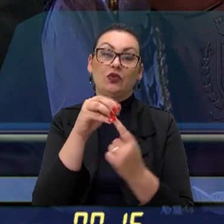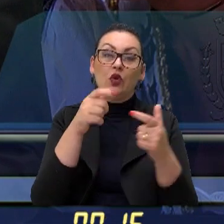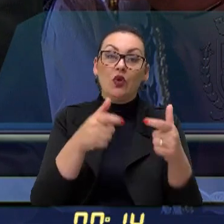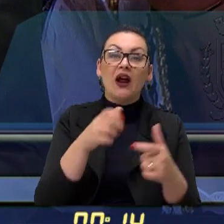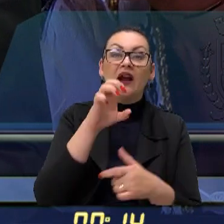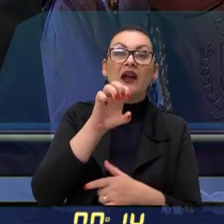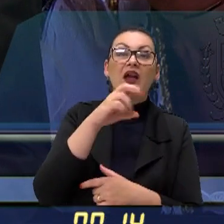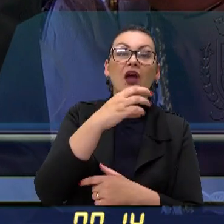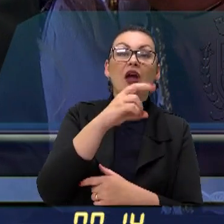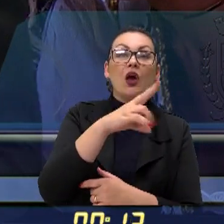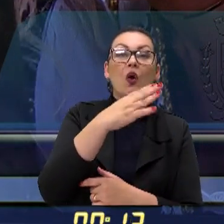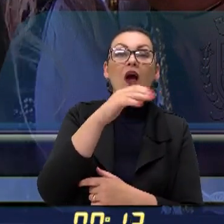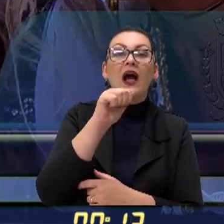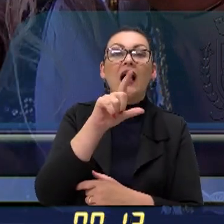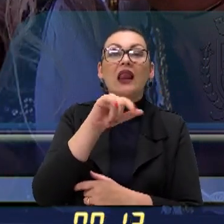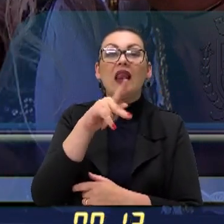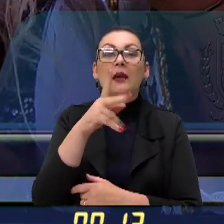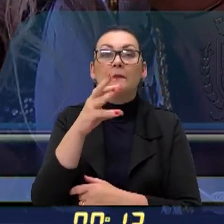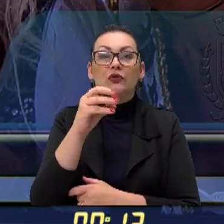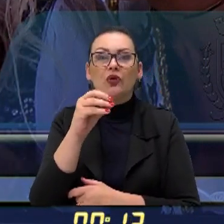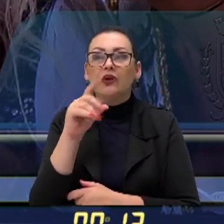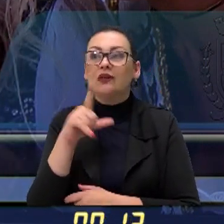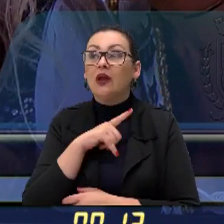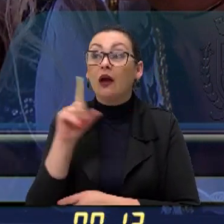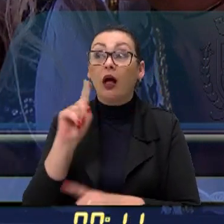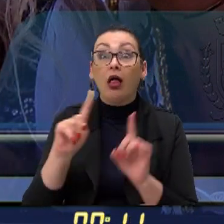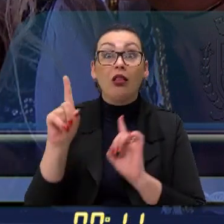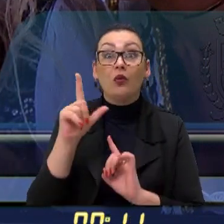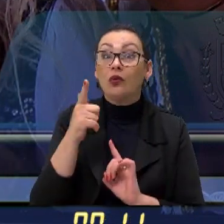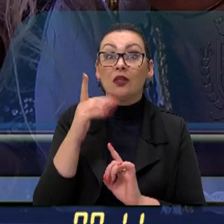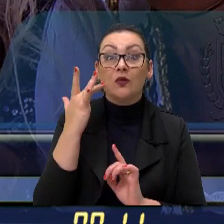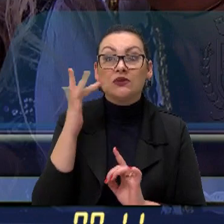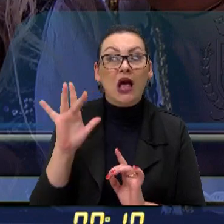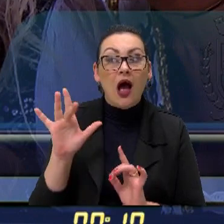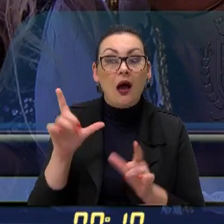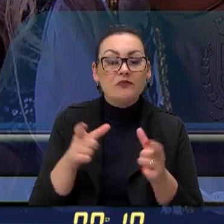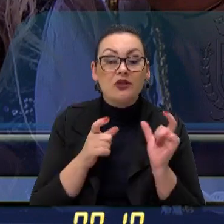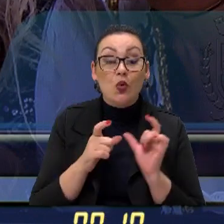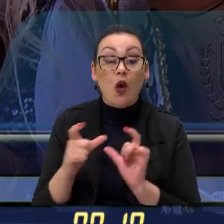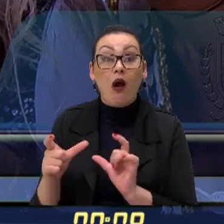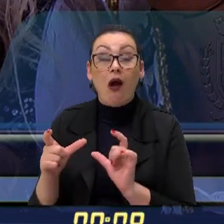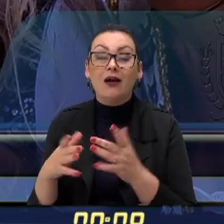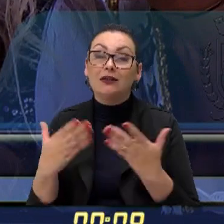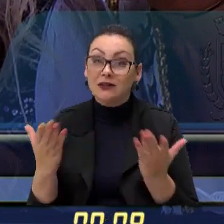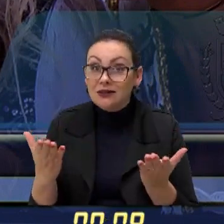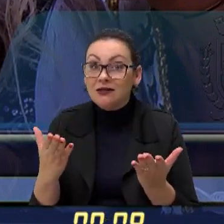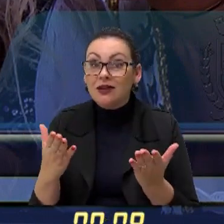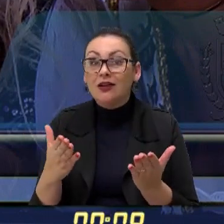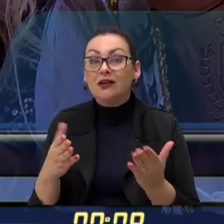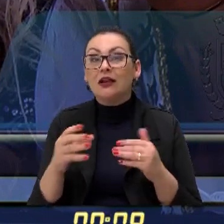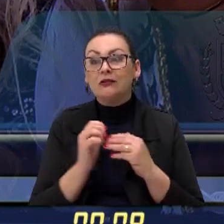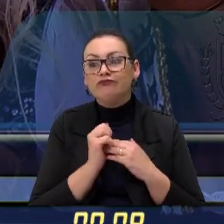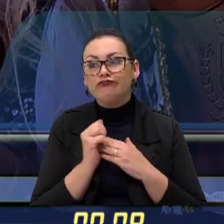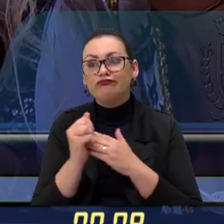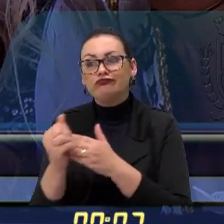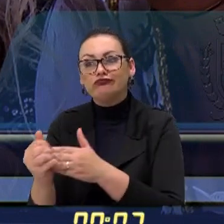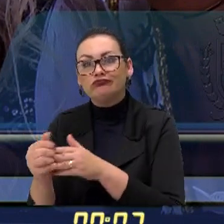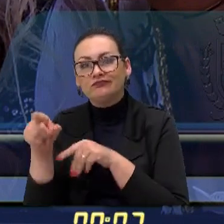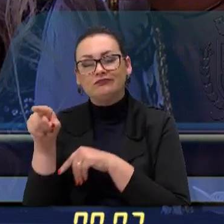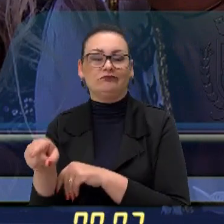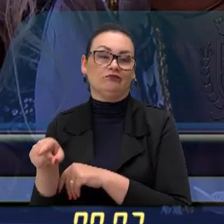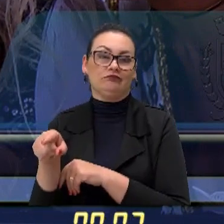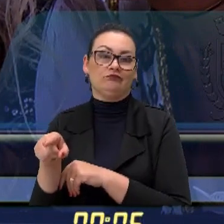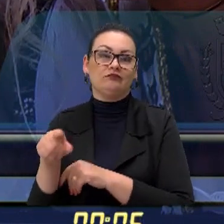loteamento eucalipto. Tem alguns que nem sabem onde é que fica isso. Tem muito eucalipto por aí, né, Carlão? Então tem que levar eles lá.